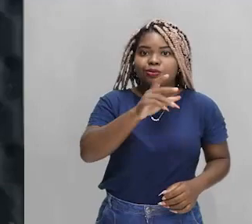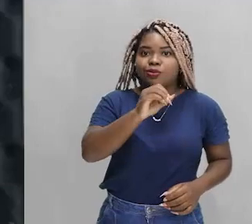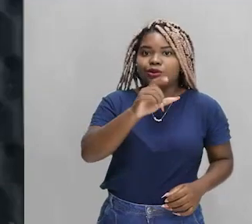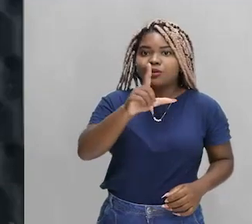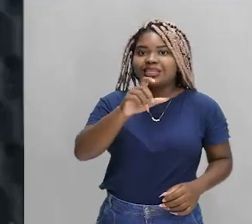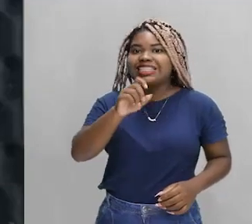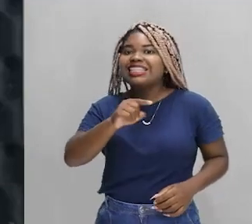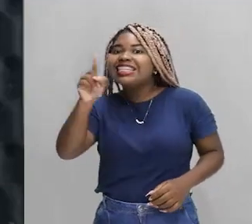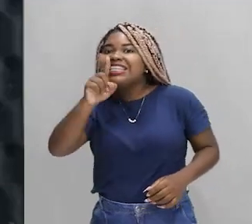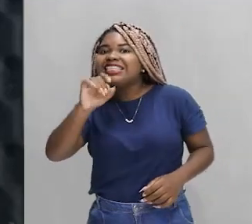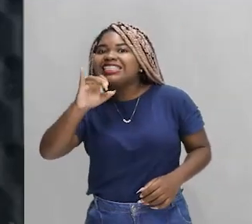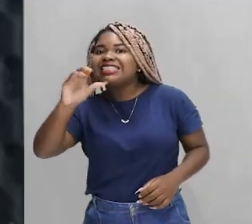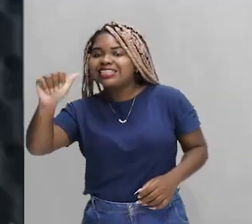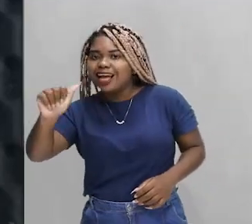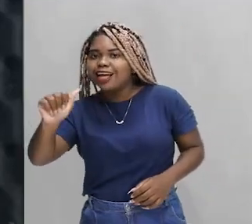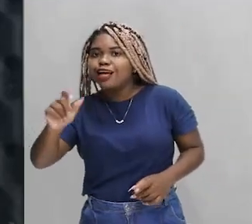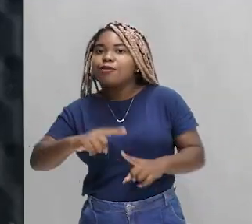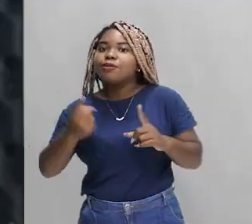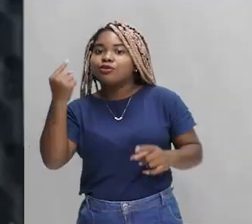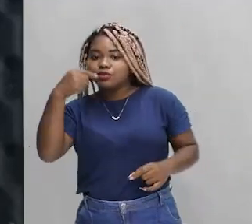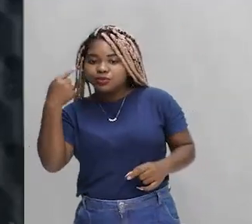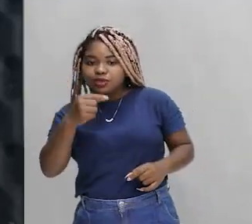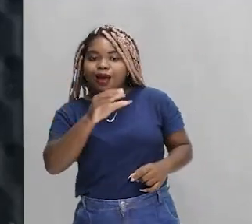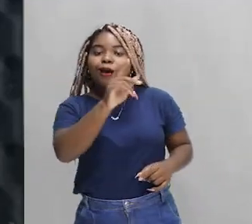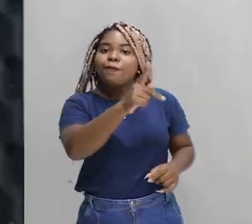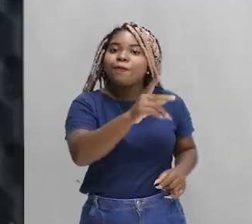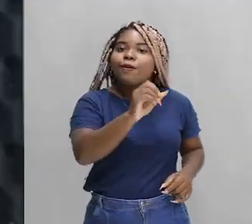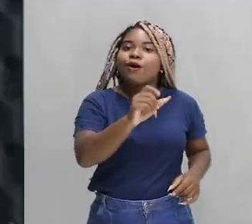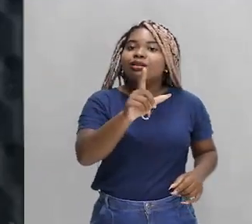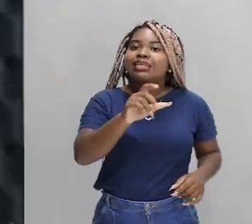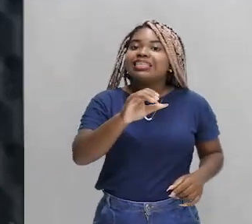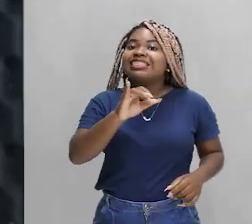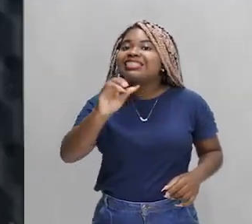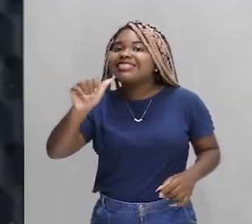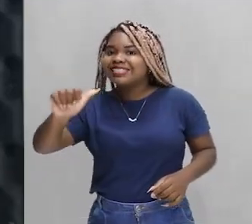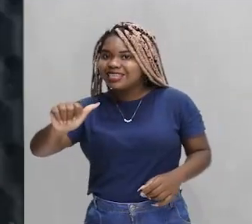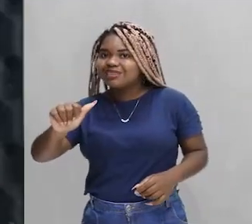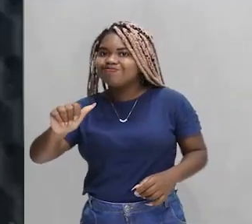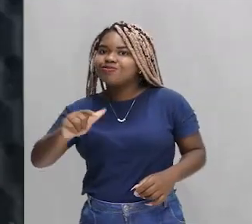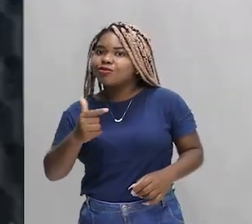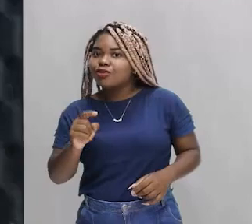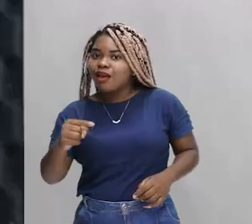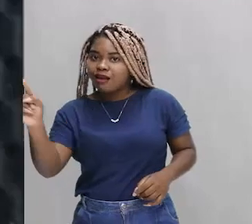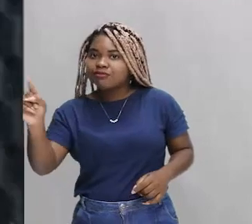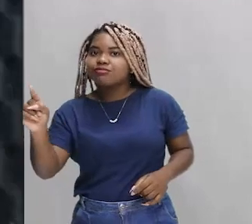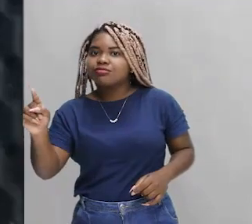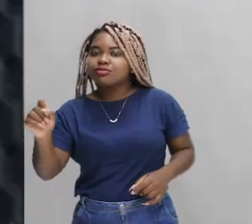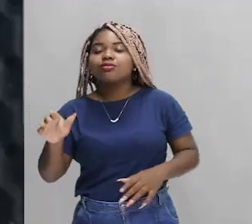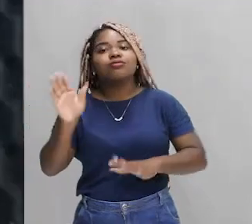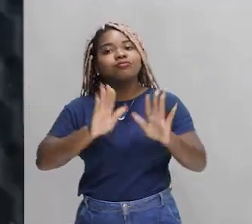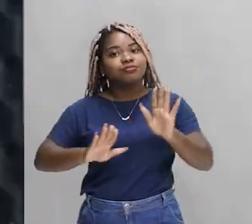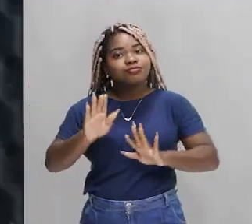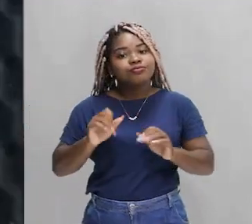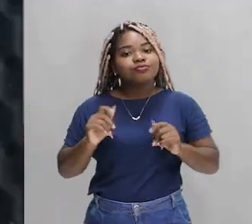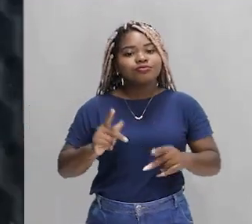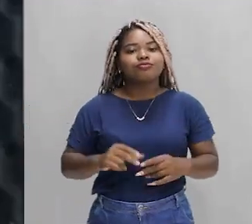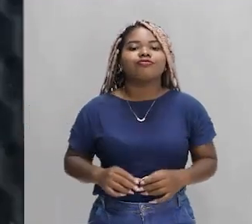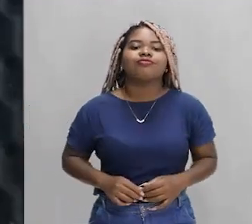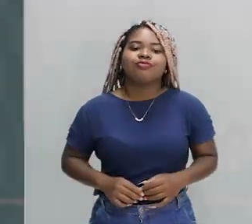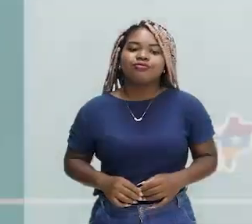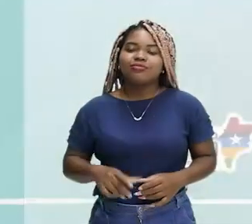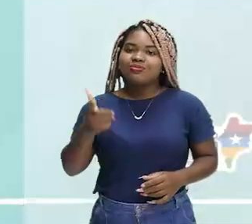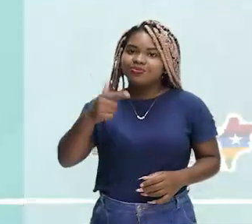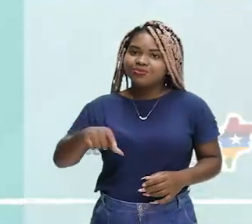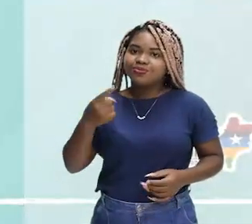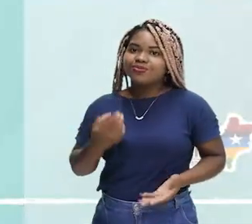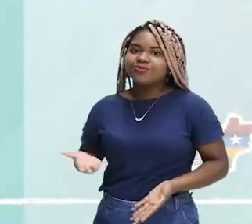sílaba tônica seria uma outra. Recai em uma outra sílaba. Então, a gente tem que ter bastante cuidado com isso. Já